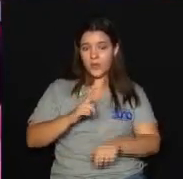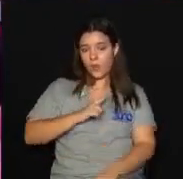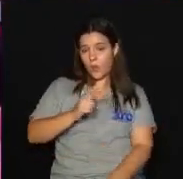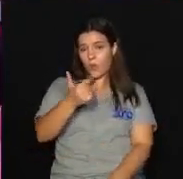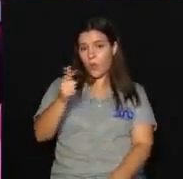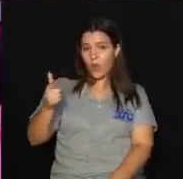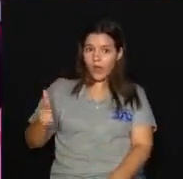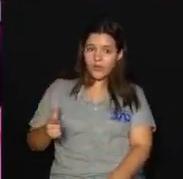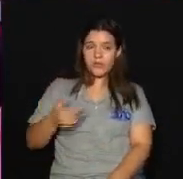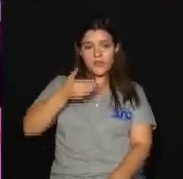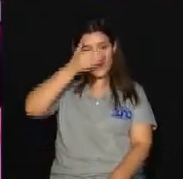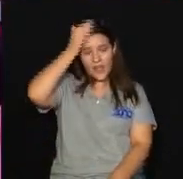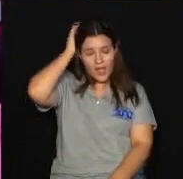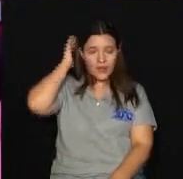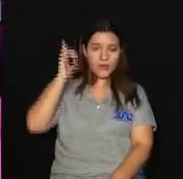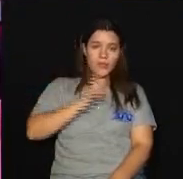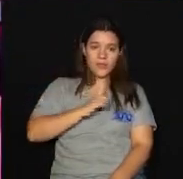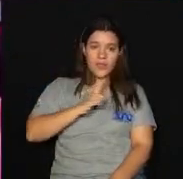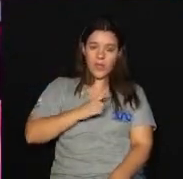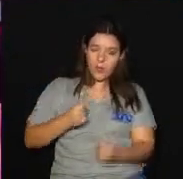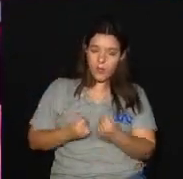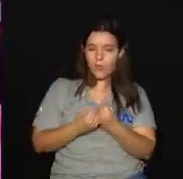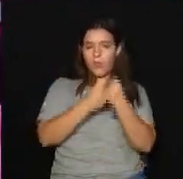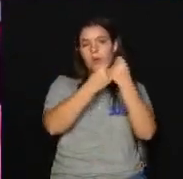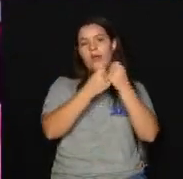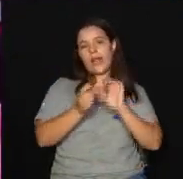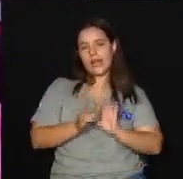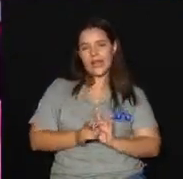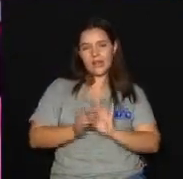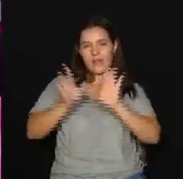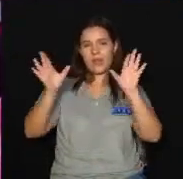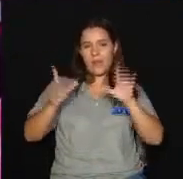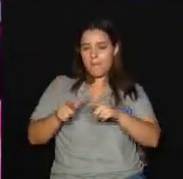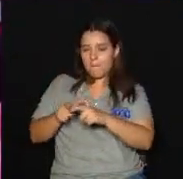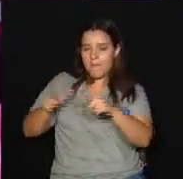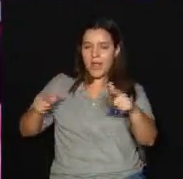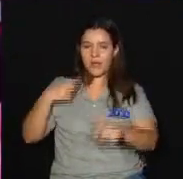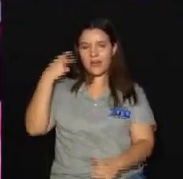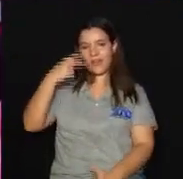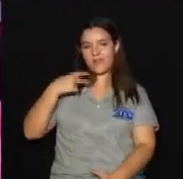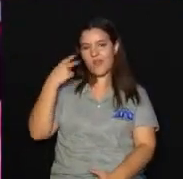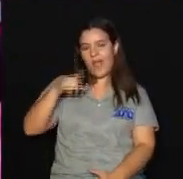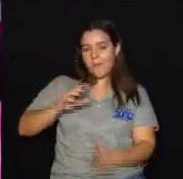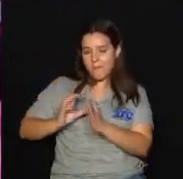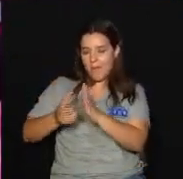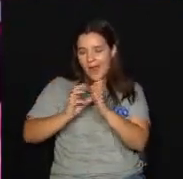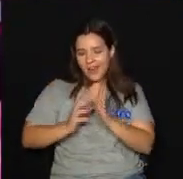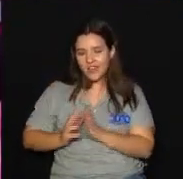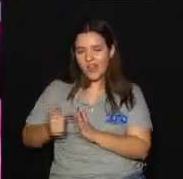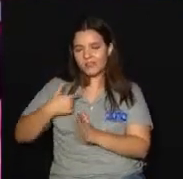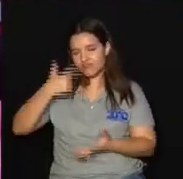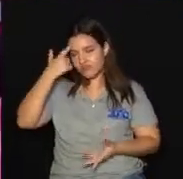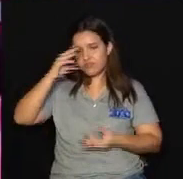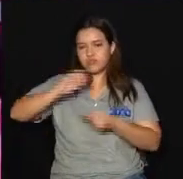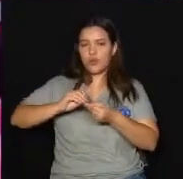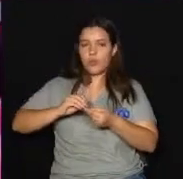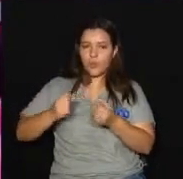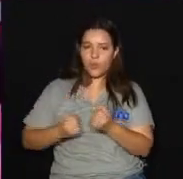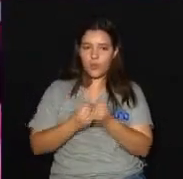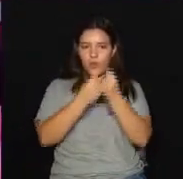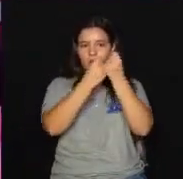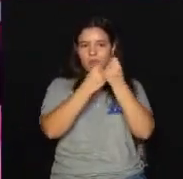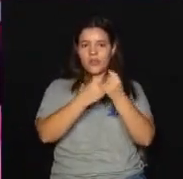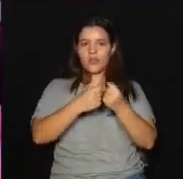o Dário tem plena liberdade para trabalhar e manter o processo que ele chama